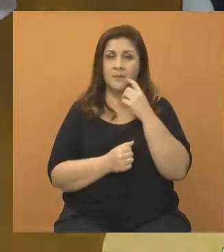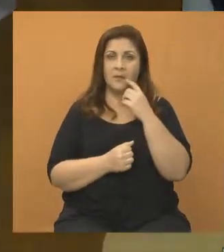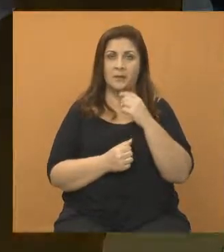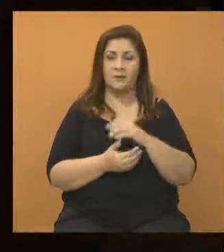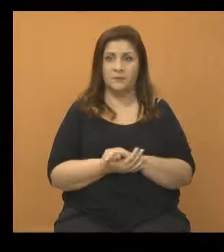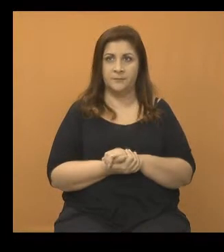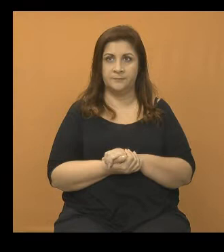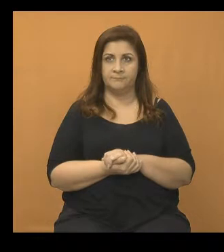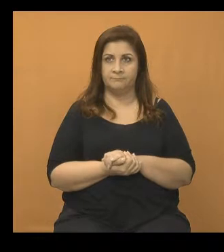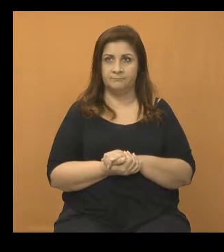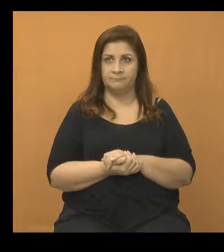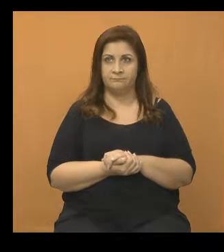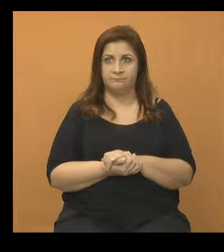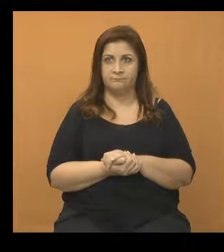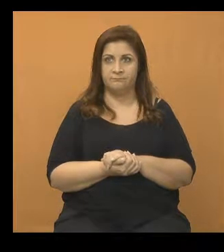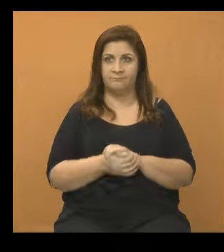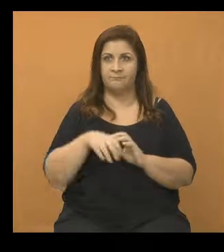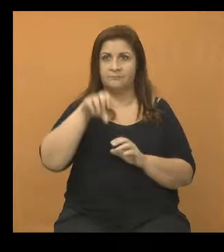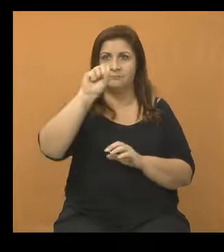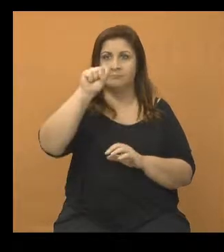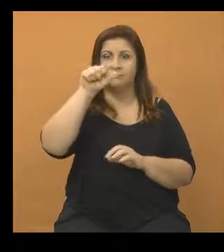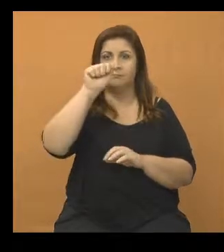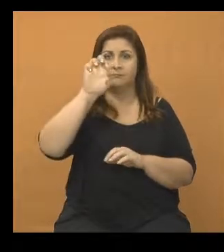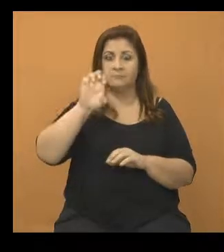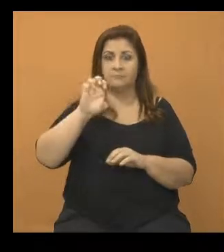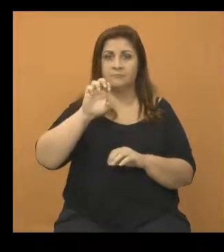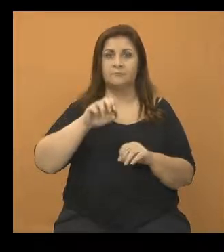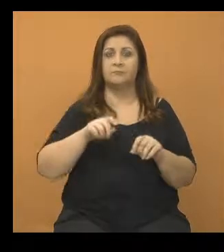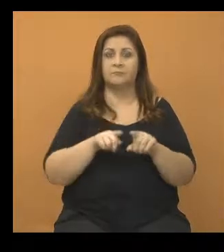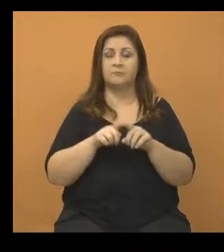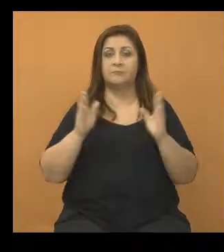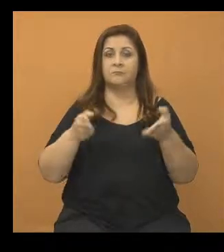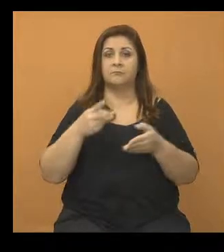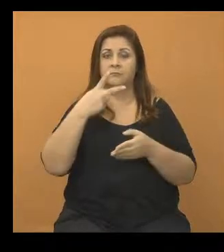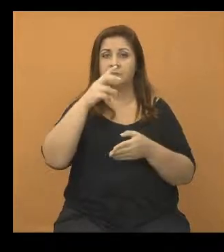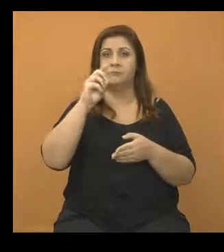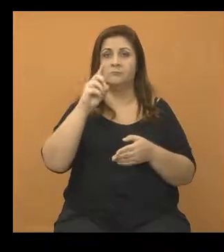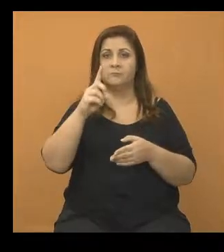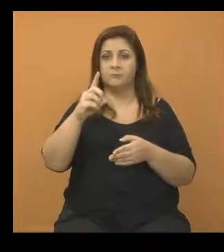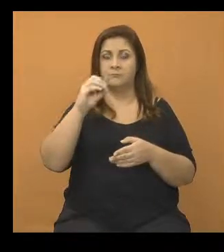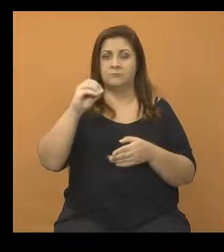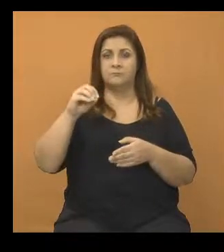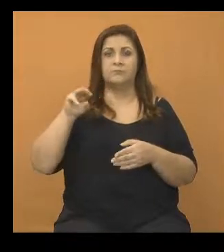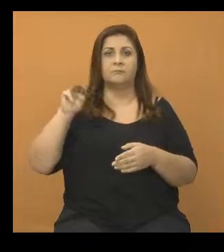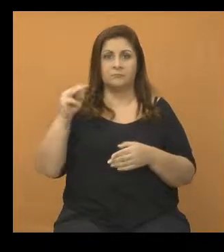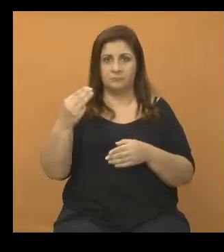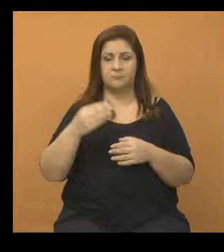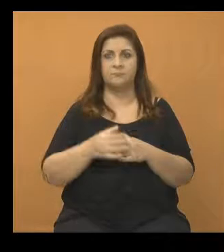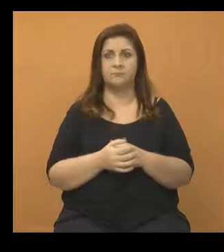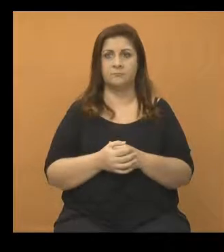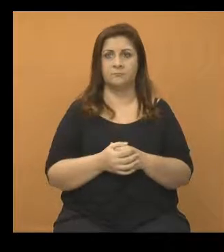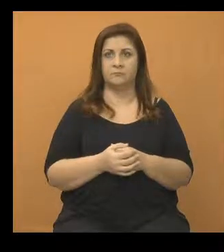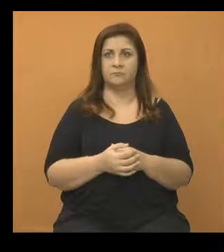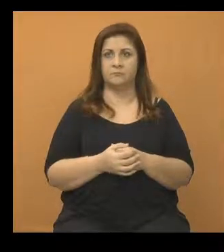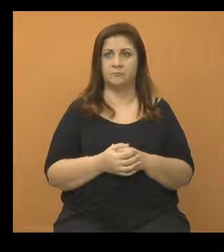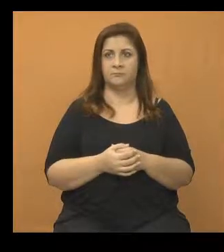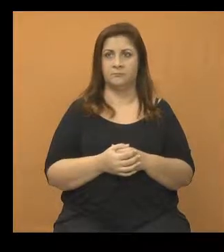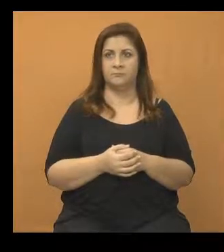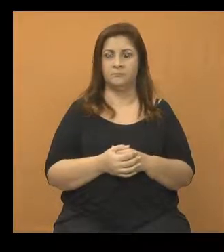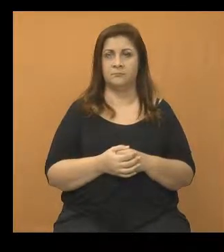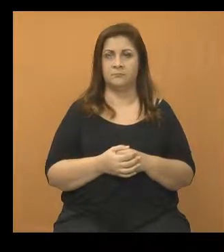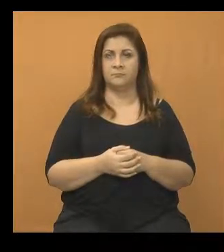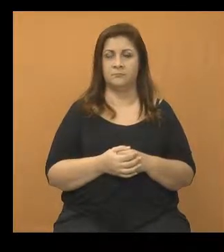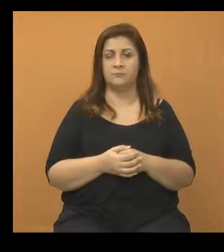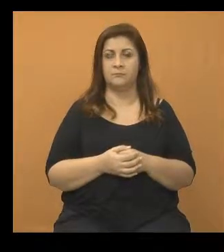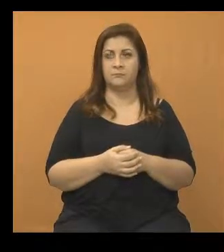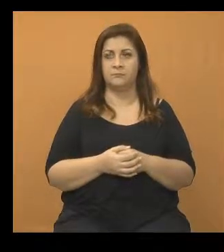Sai de 143 milhões para 210, grande parte desse recurso é vinculado, né? Então, para investimentos,